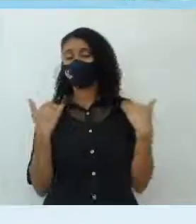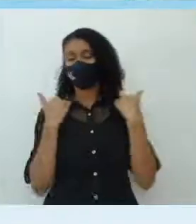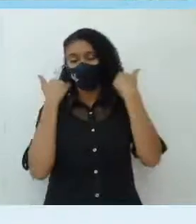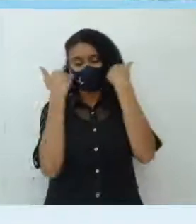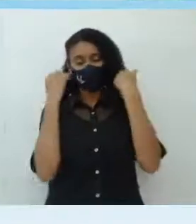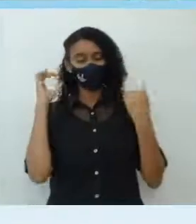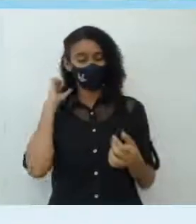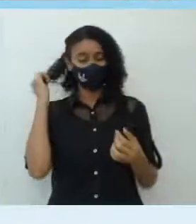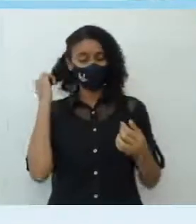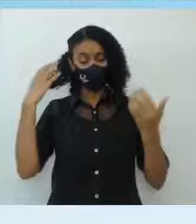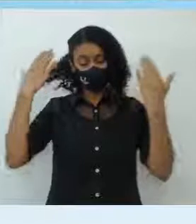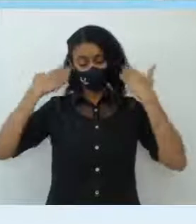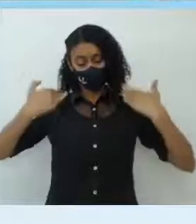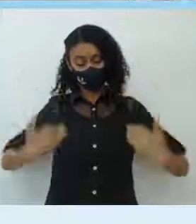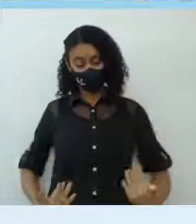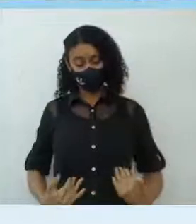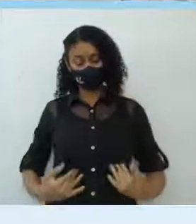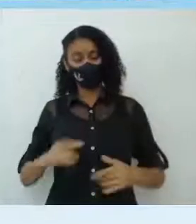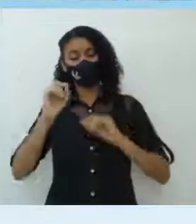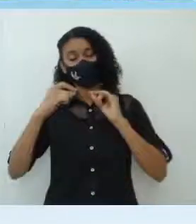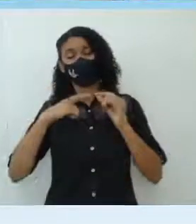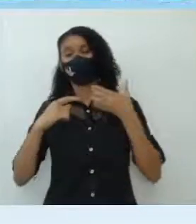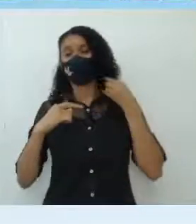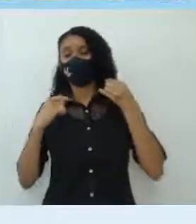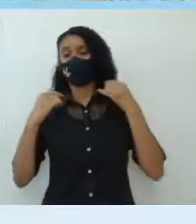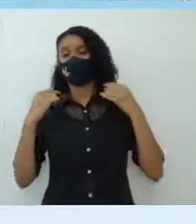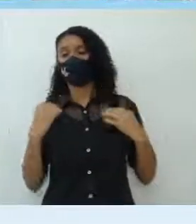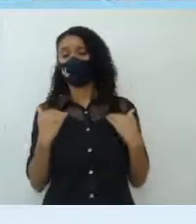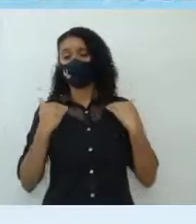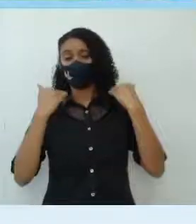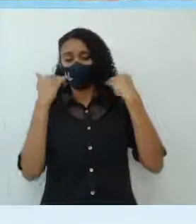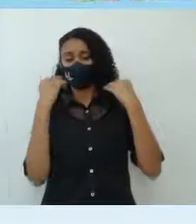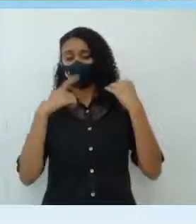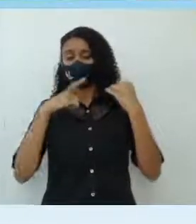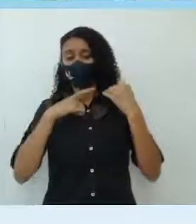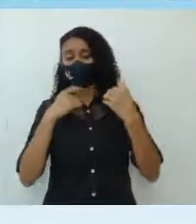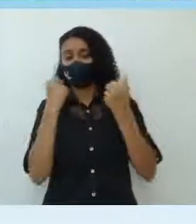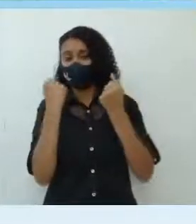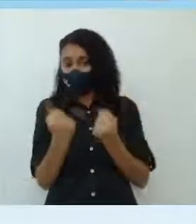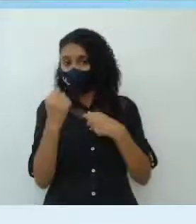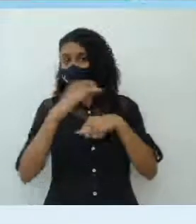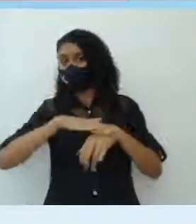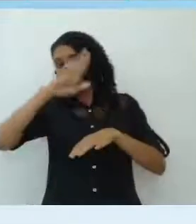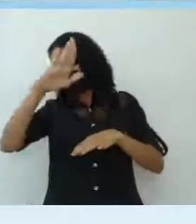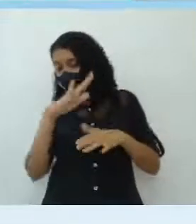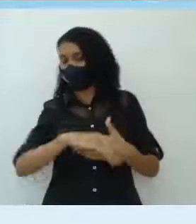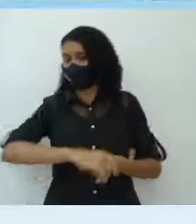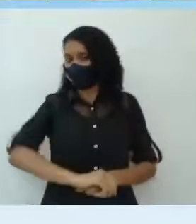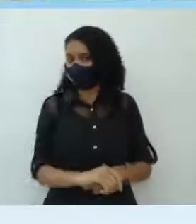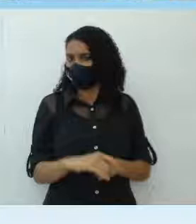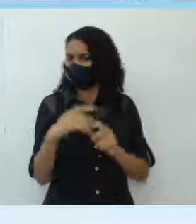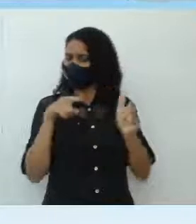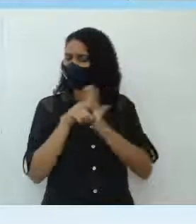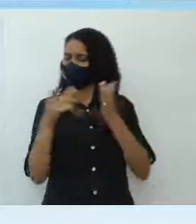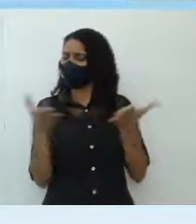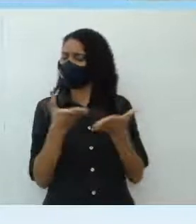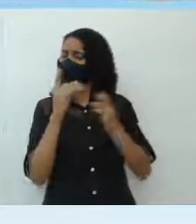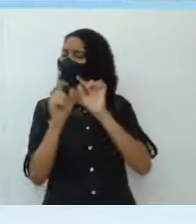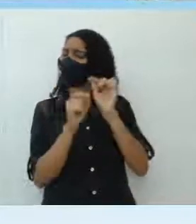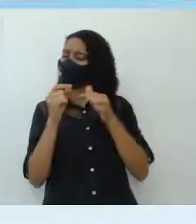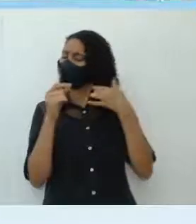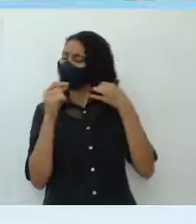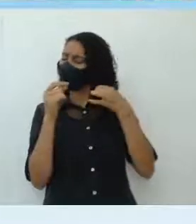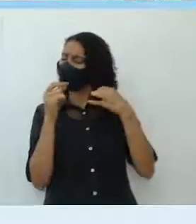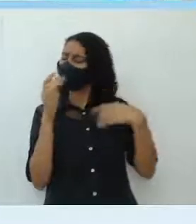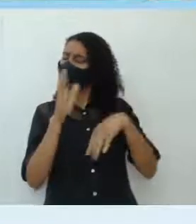outro longo, aquele que tem cabelo curto vai ter uma massa maior, pesa mais. Mas a pergunta que eu te faço é, esse